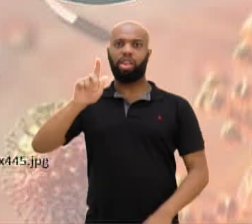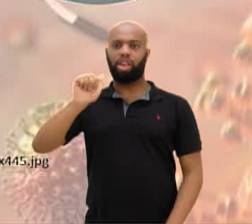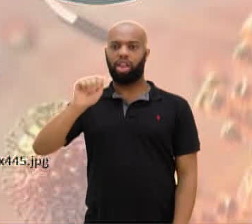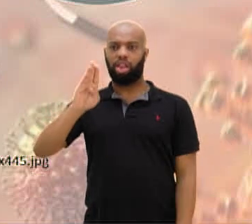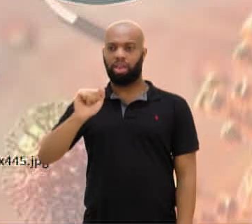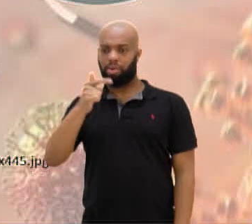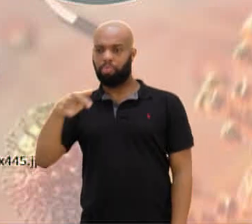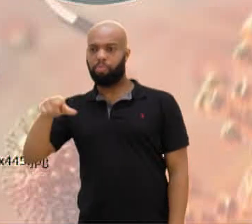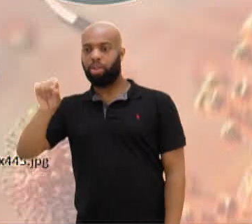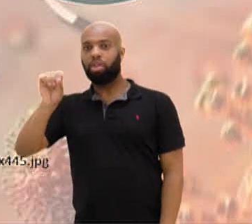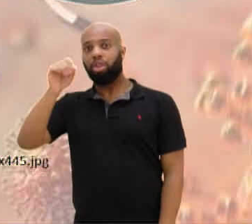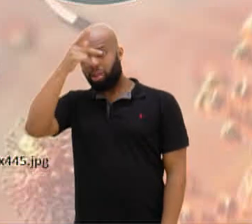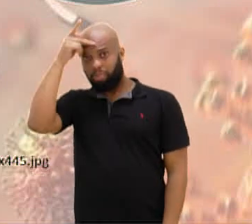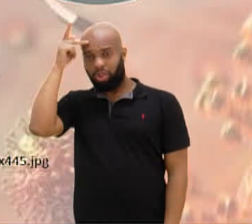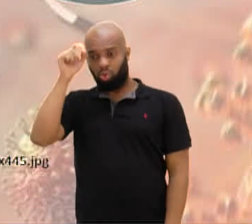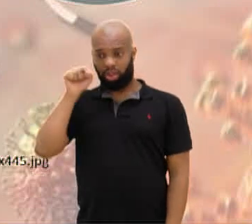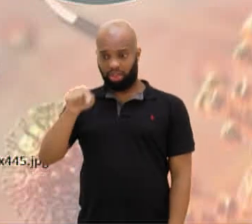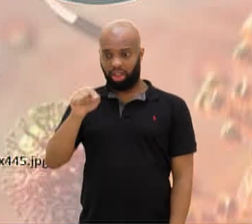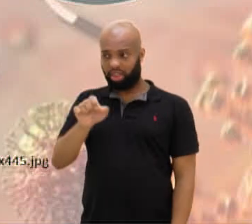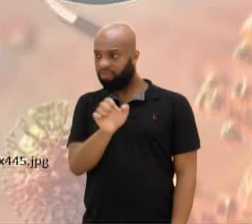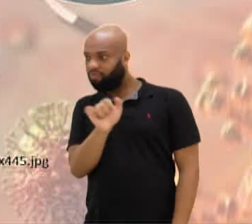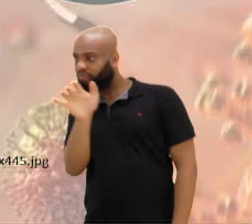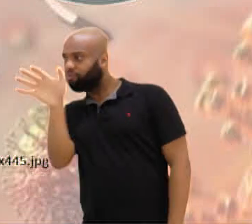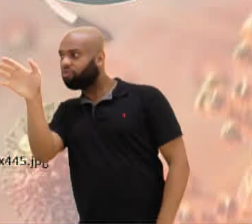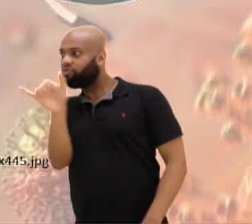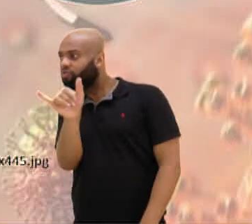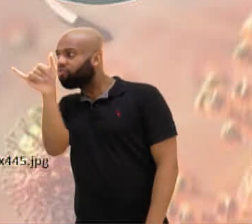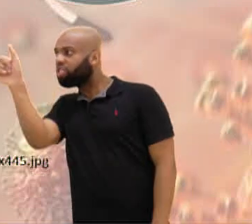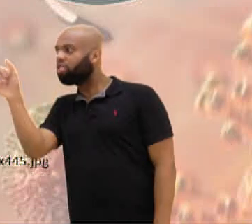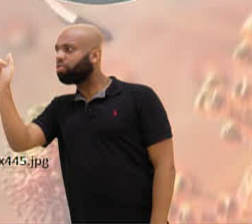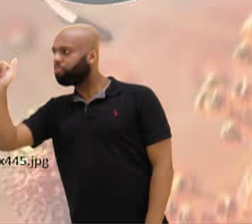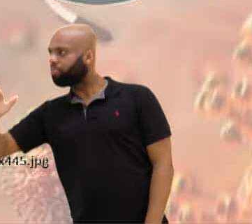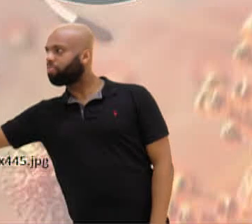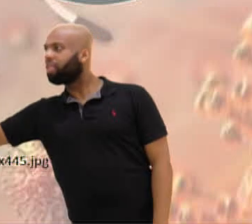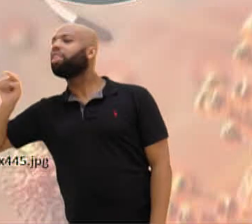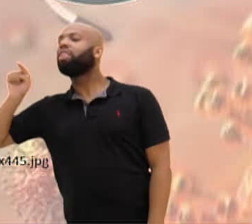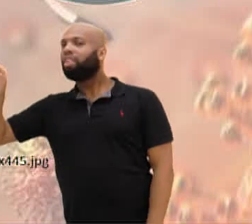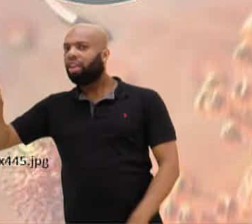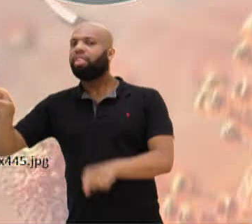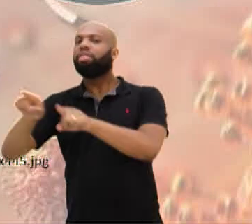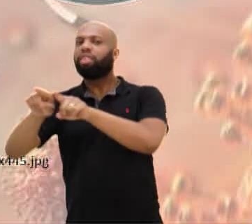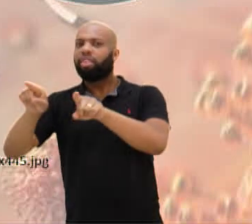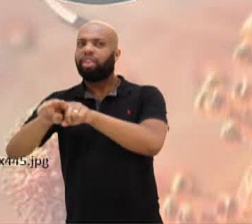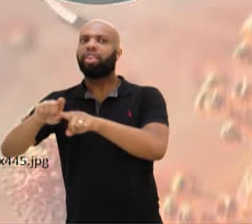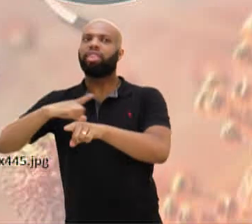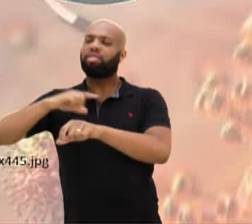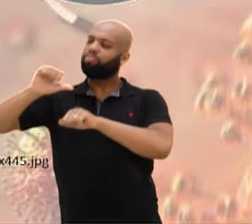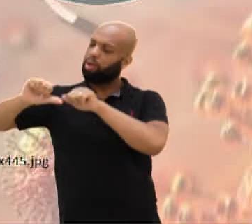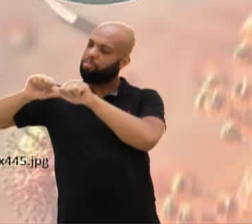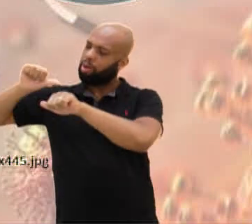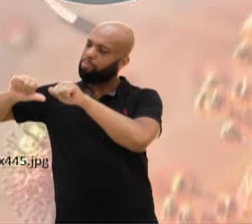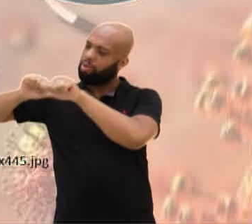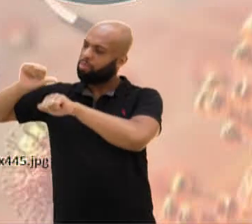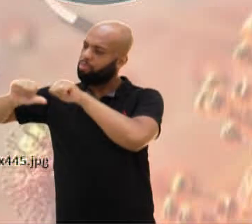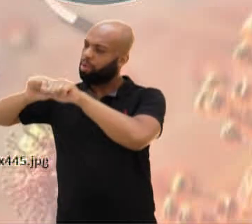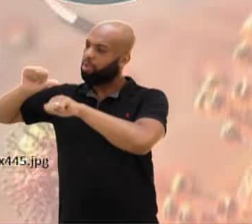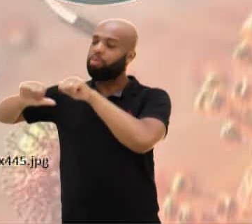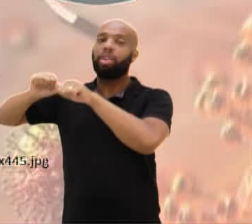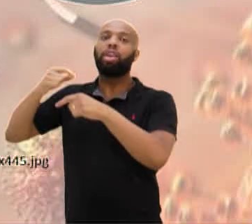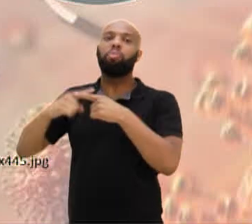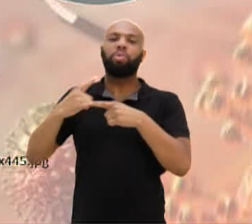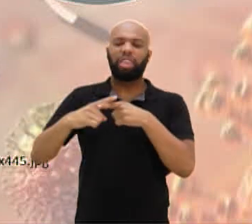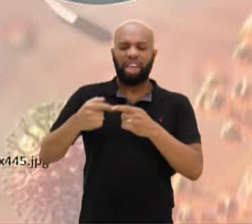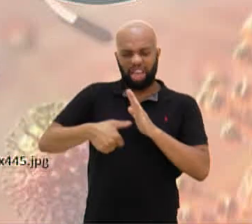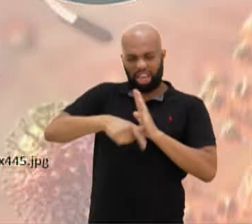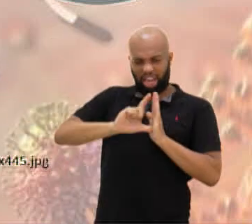saiu de lá e viajou para a Ásia. Na Ásia também temos o Aedes aegypti. Tivemos mutação, o vírus começou a preferir humanos que